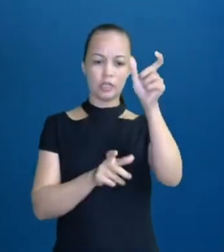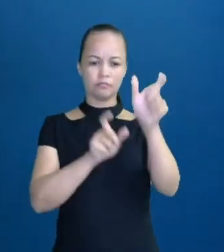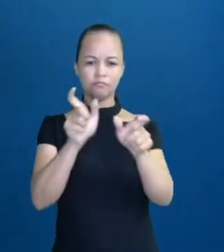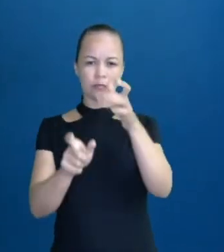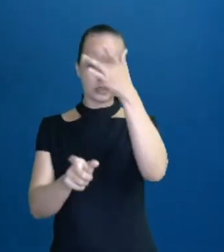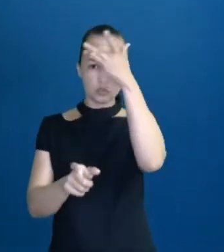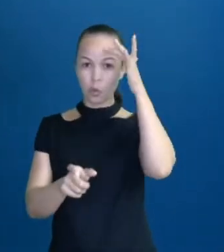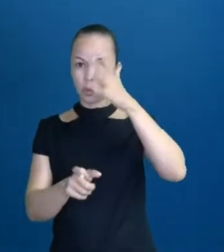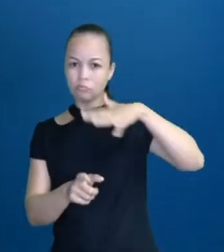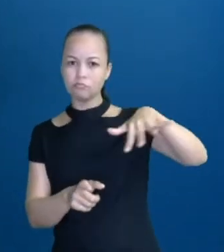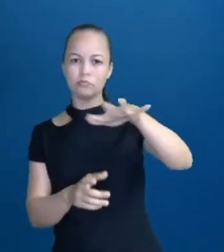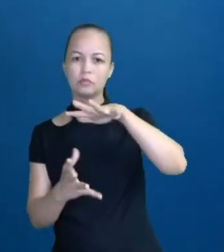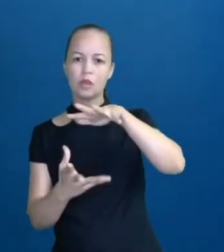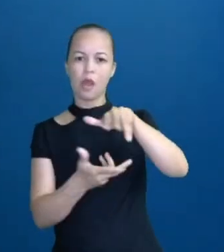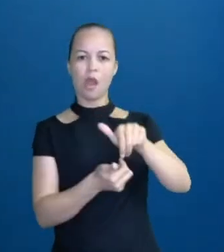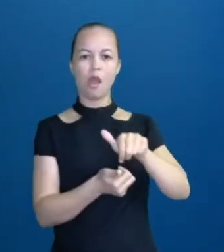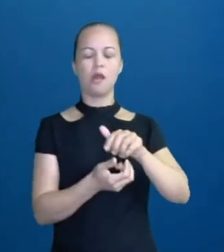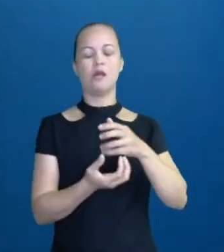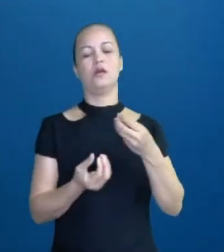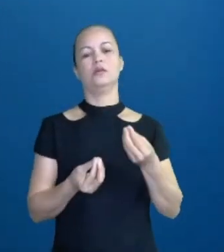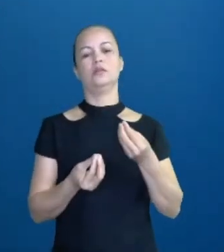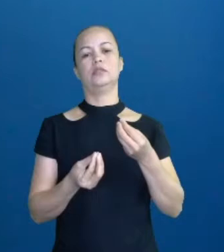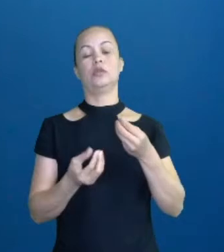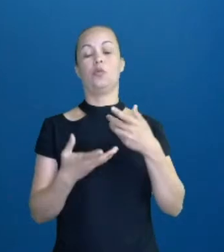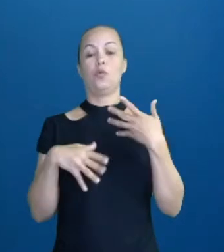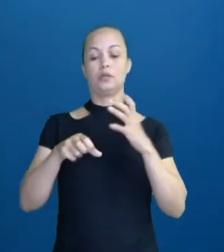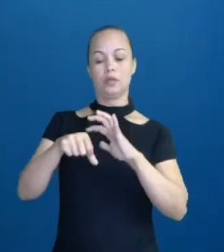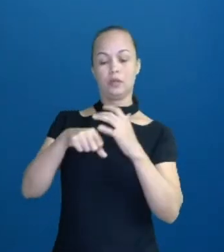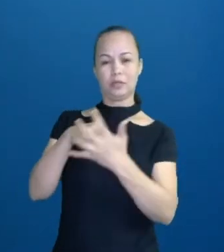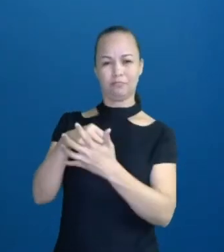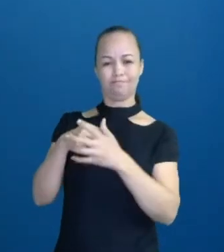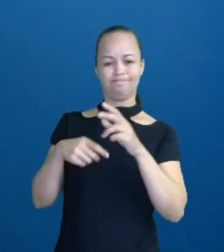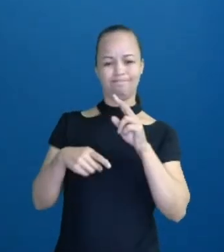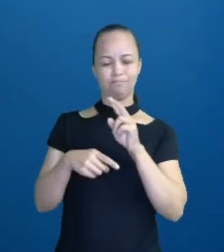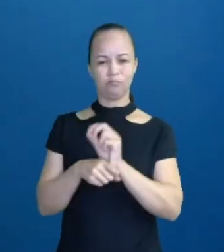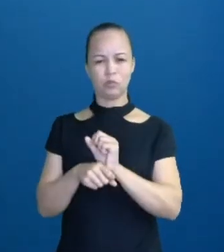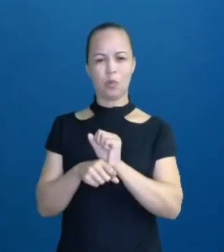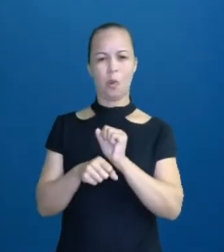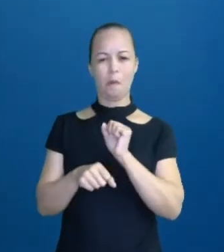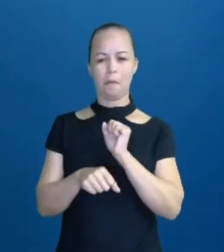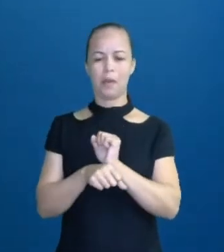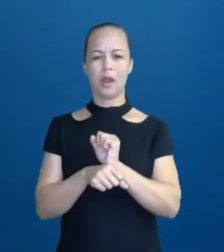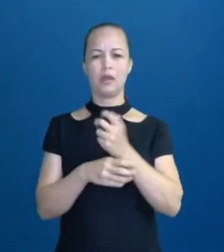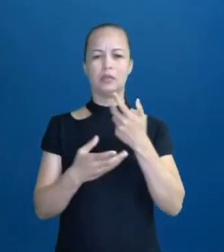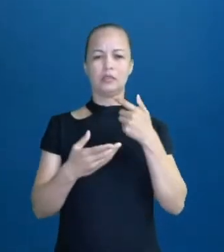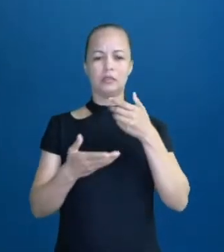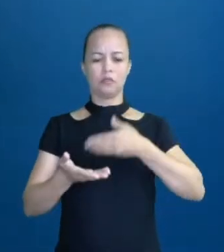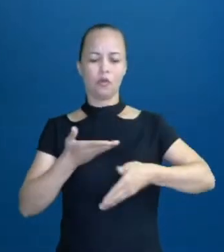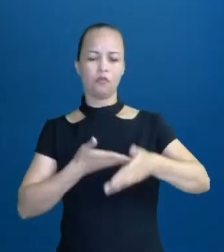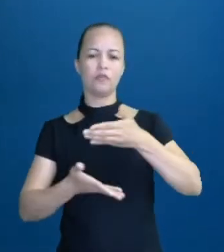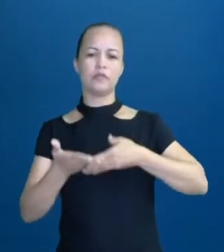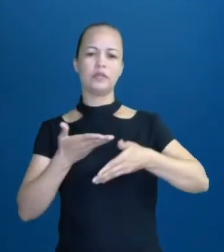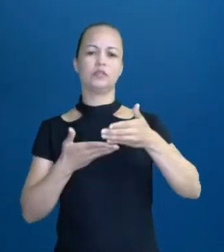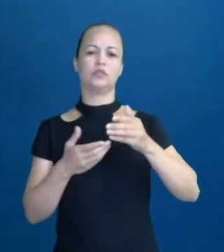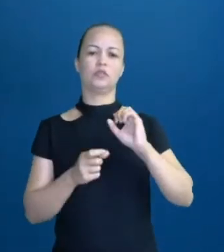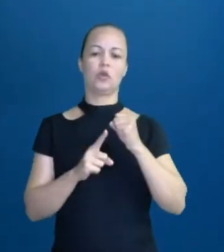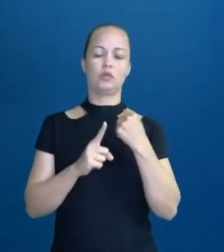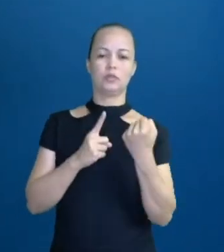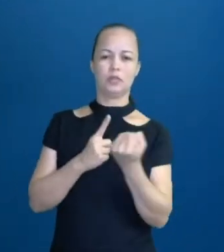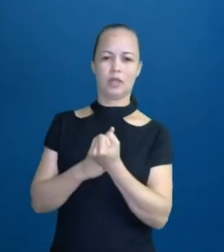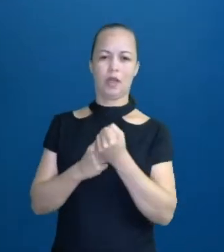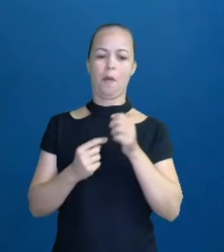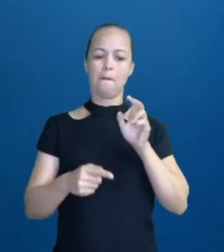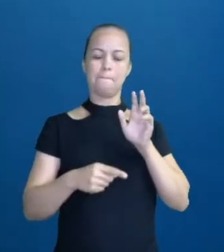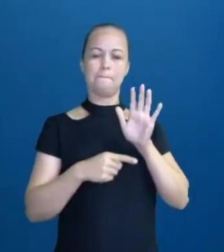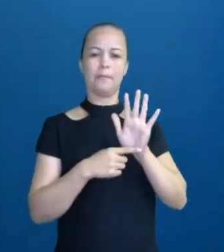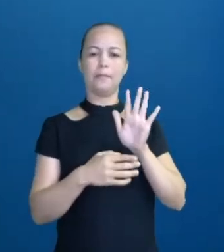enquanto essa pandemia estiver nos privando de uma convivência social, mais próxima com as outras pessoas, né? E